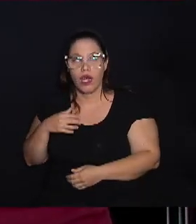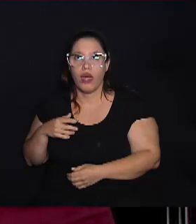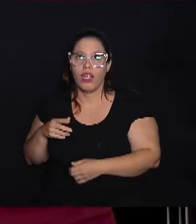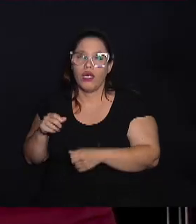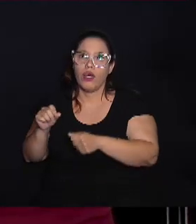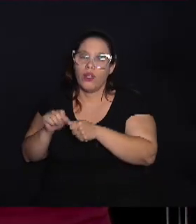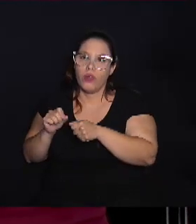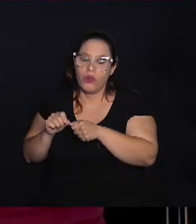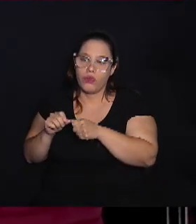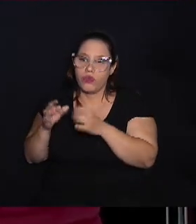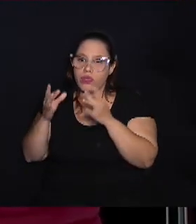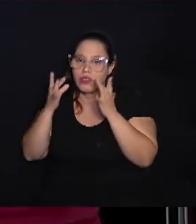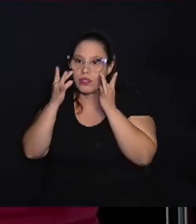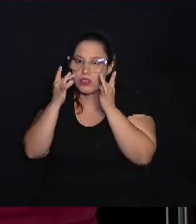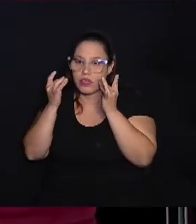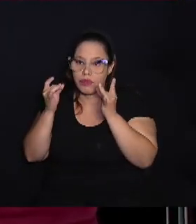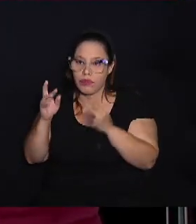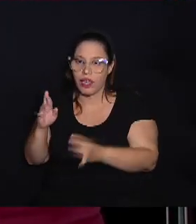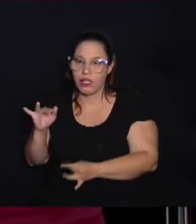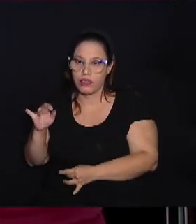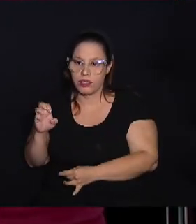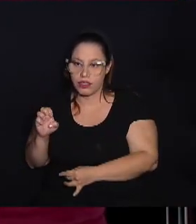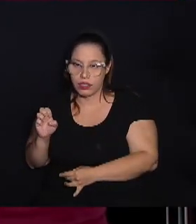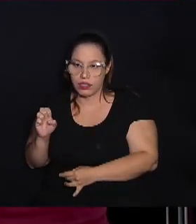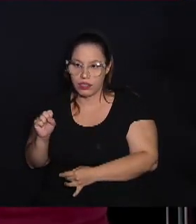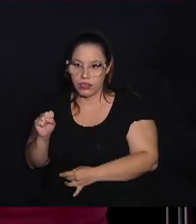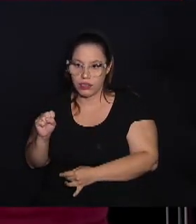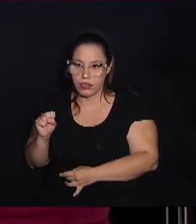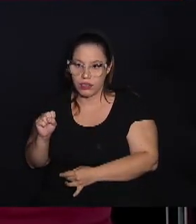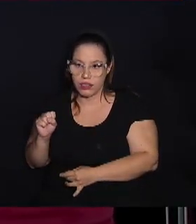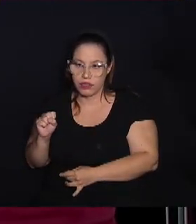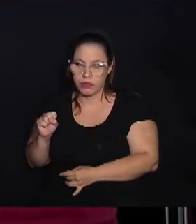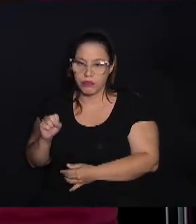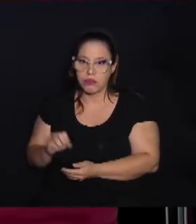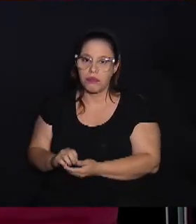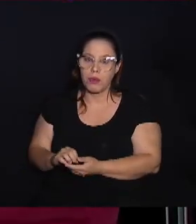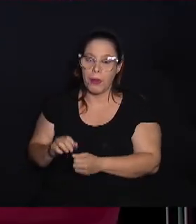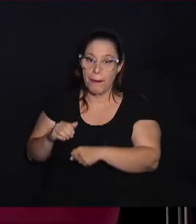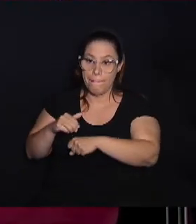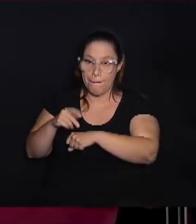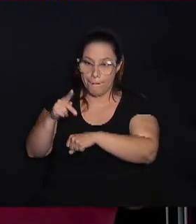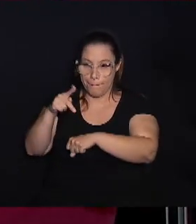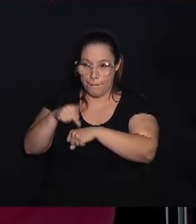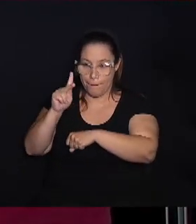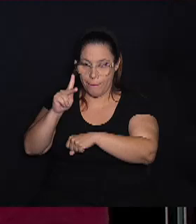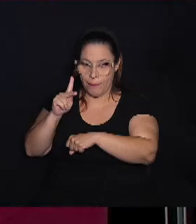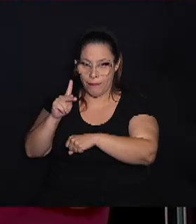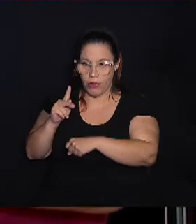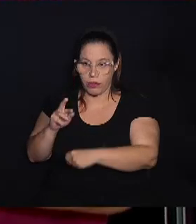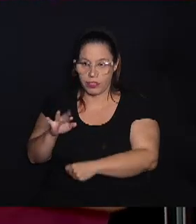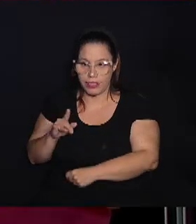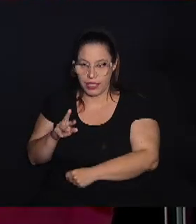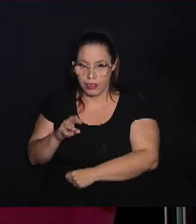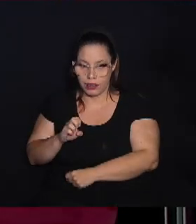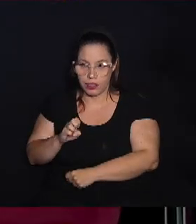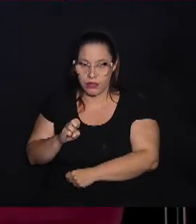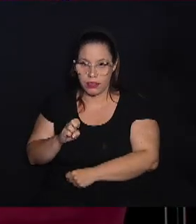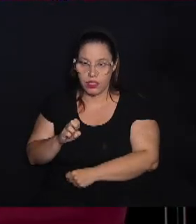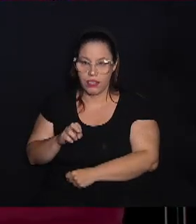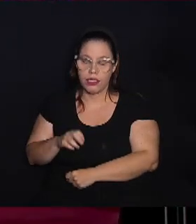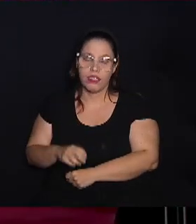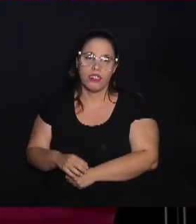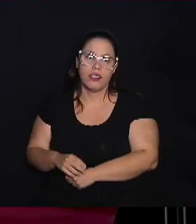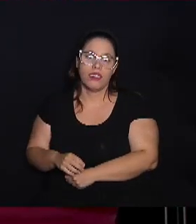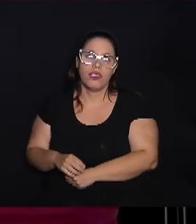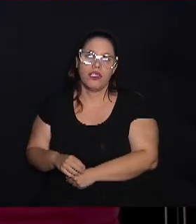TV e de licenciatura em artes e pós-graduação em artes. Aí tem uma outra pessoa que fez publicidade e dá